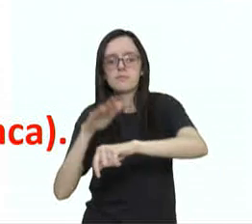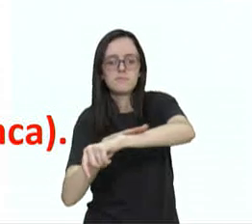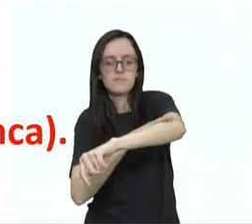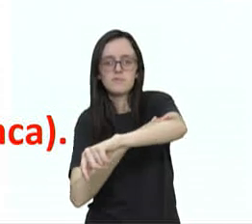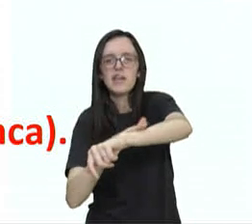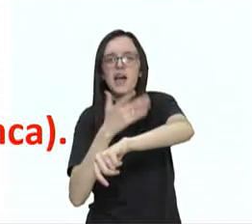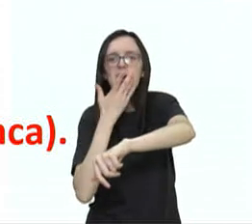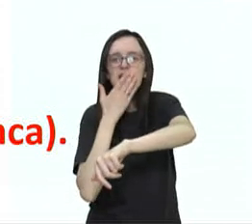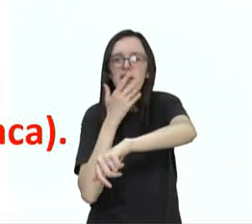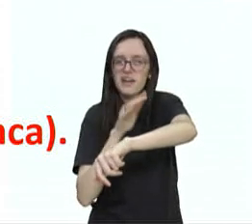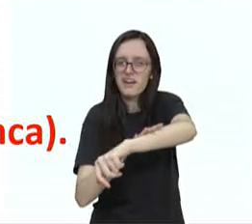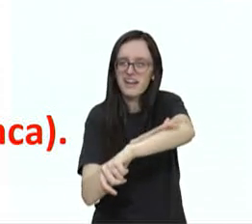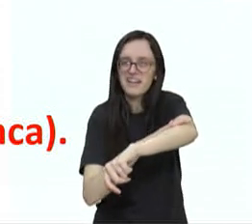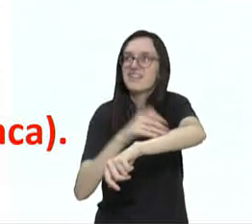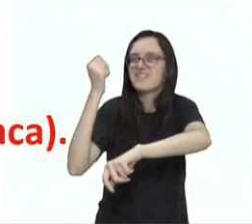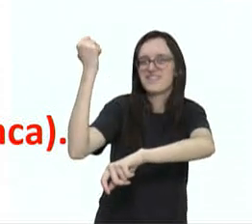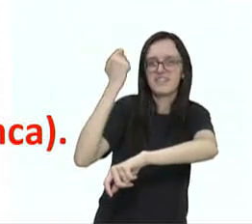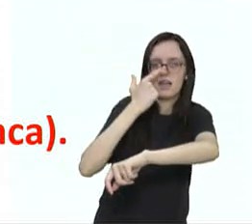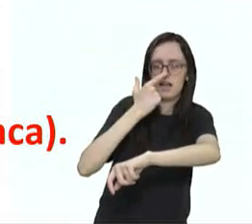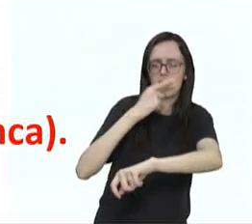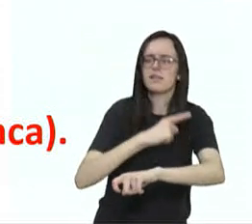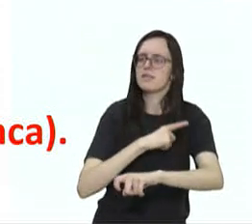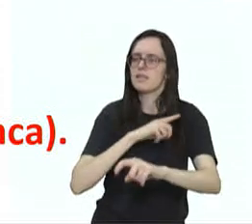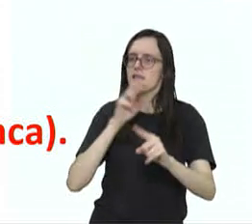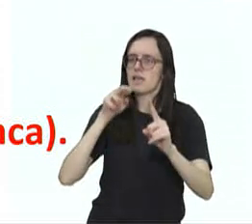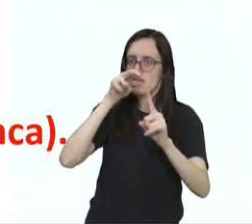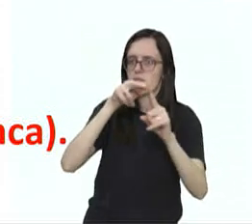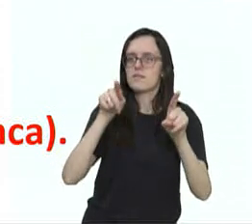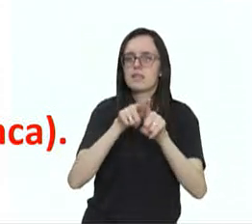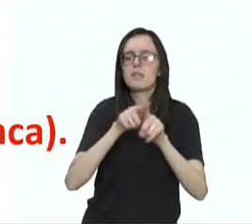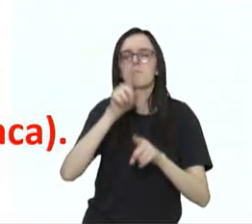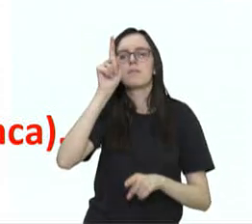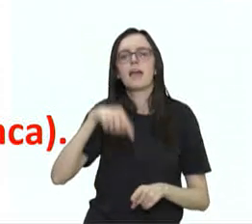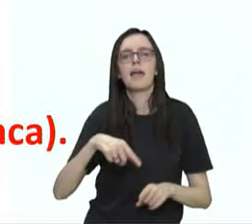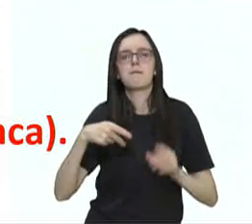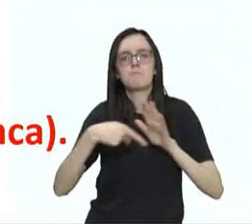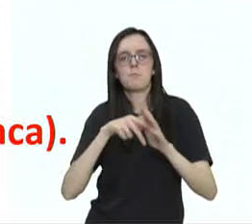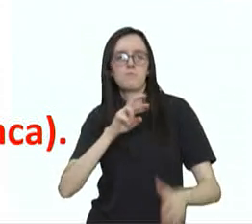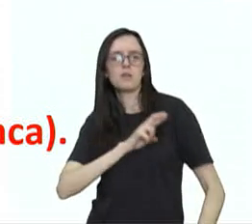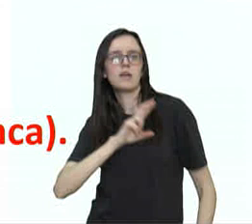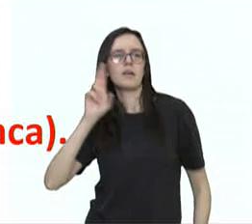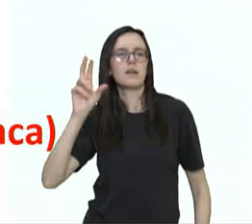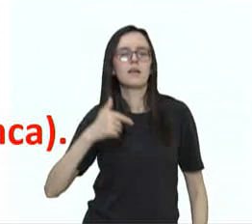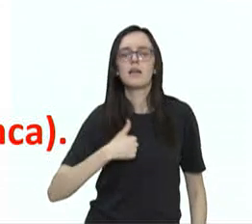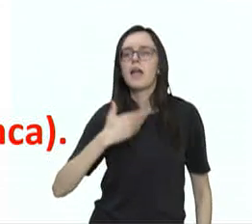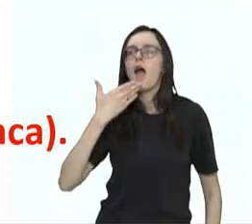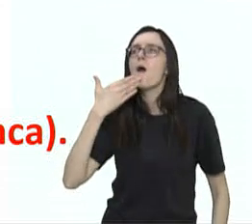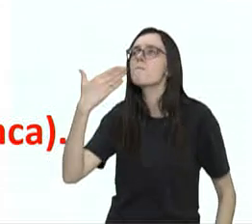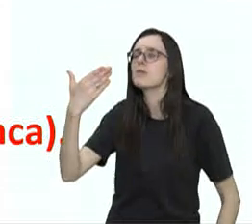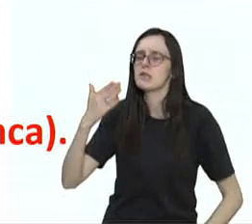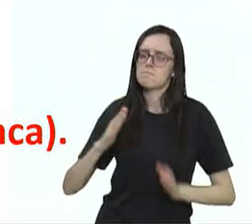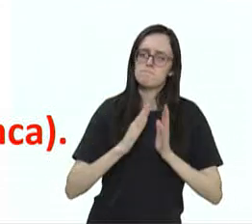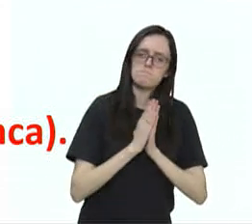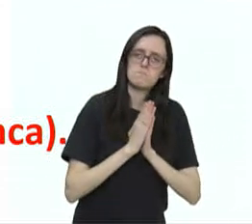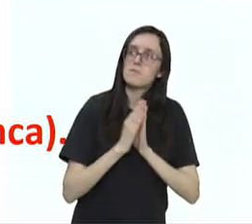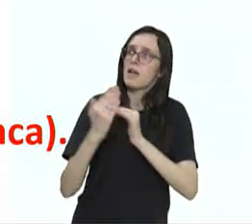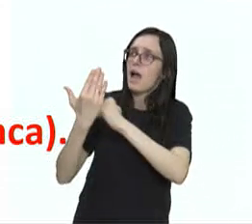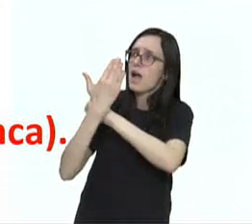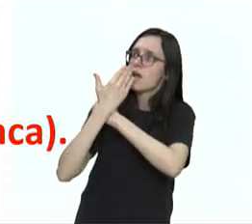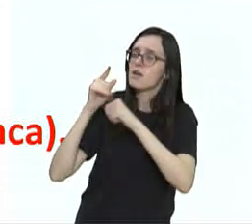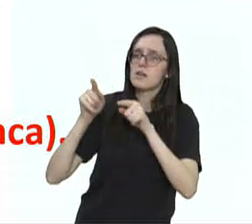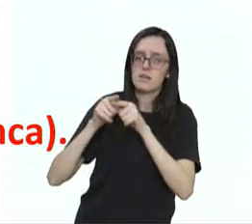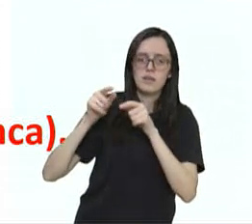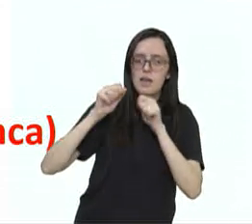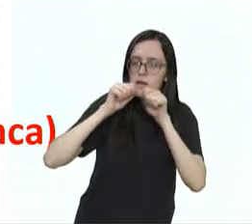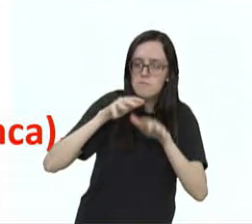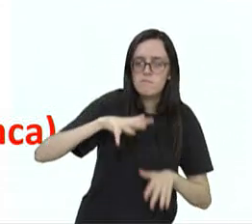bronzeada. Ele faz referência à religiosidade, como, por exemplo, nas duas frases. Pedi à padroeira para me ajudar e iluminai os